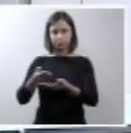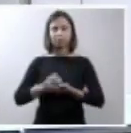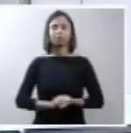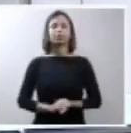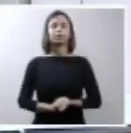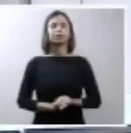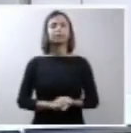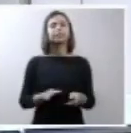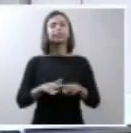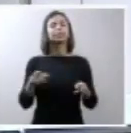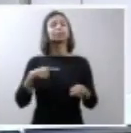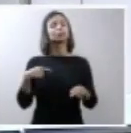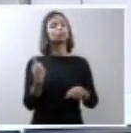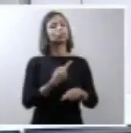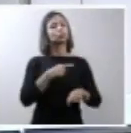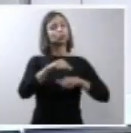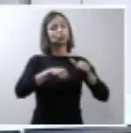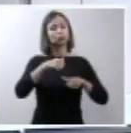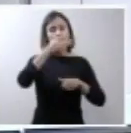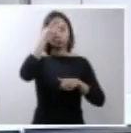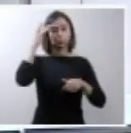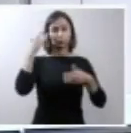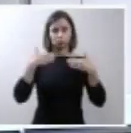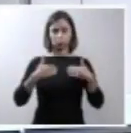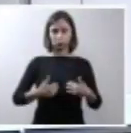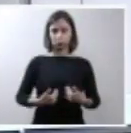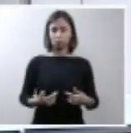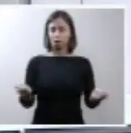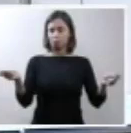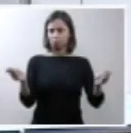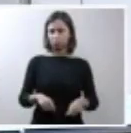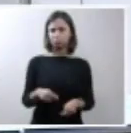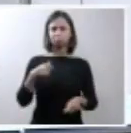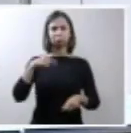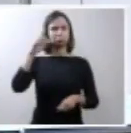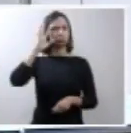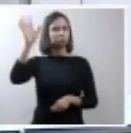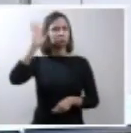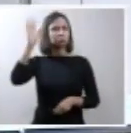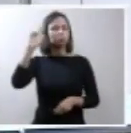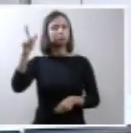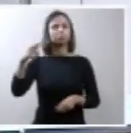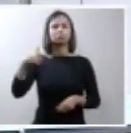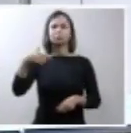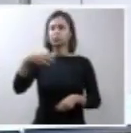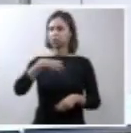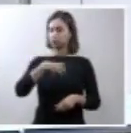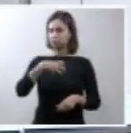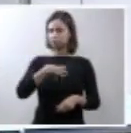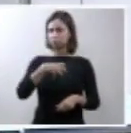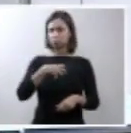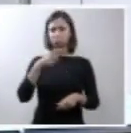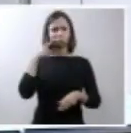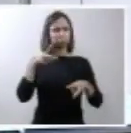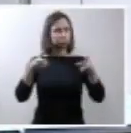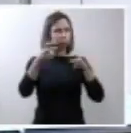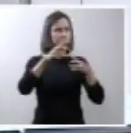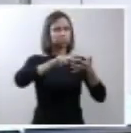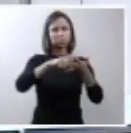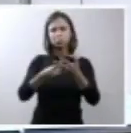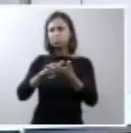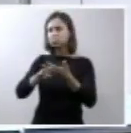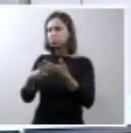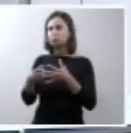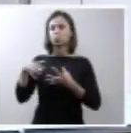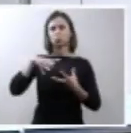cerebrais que nos tornam seres humanos capazes de pensar sentir interpretar